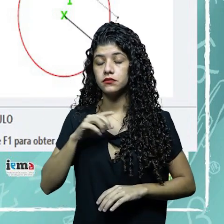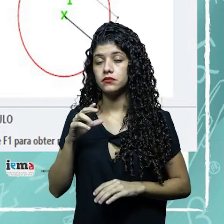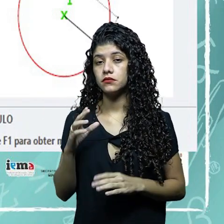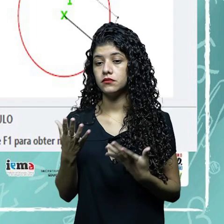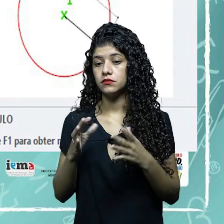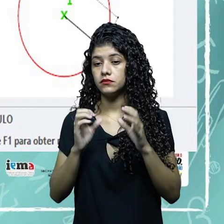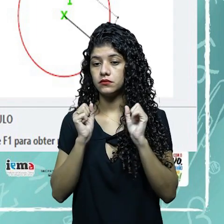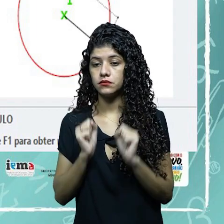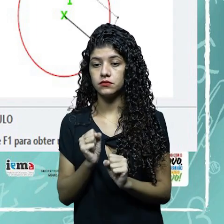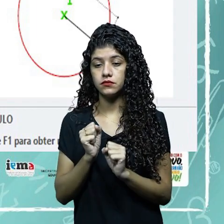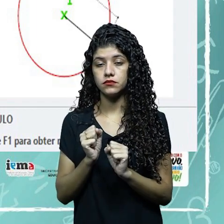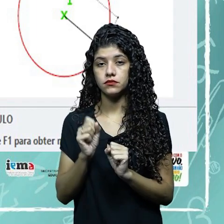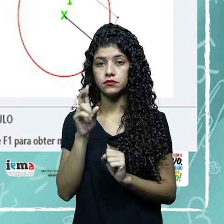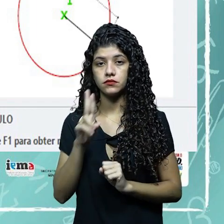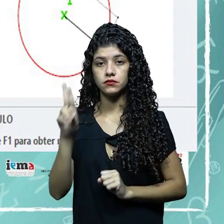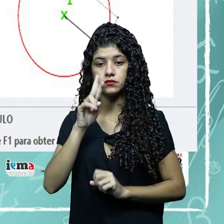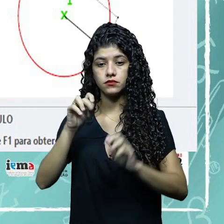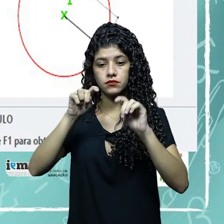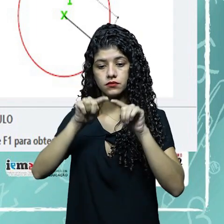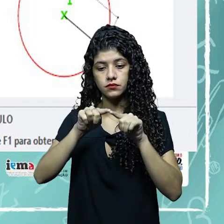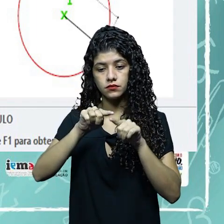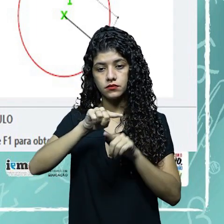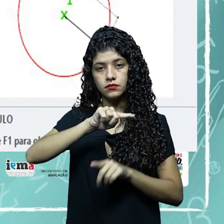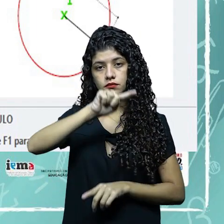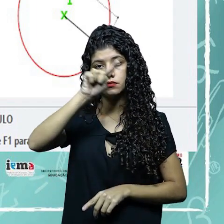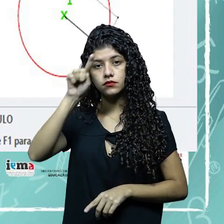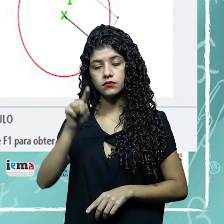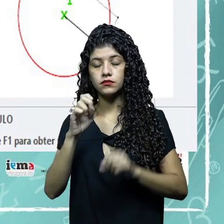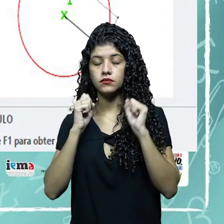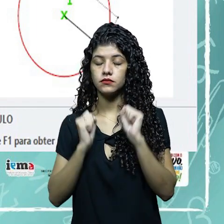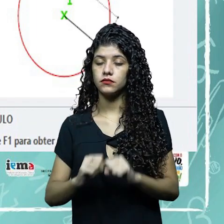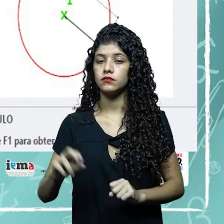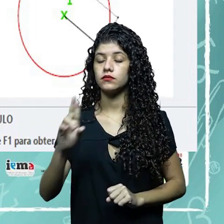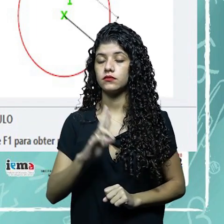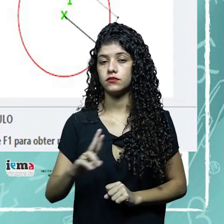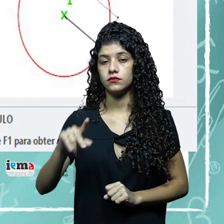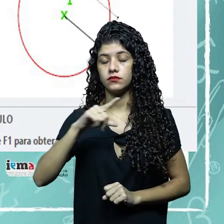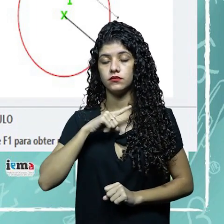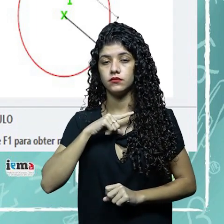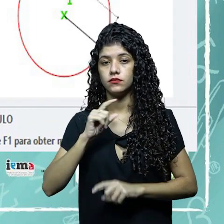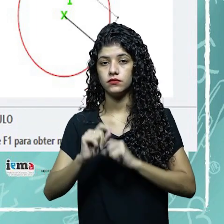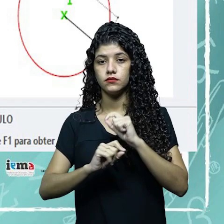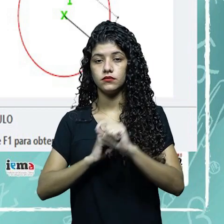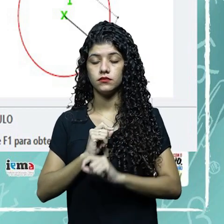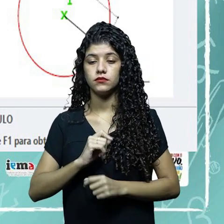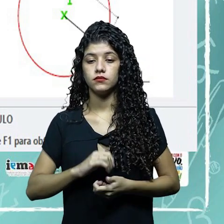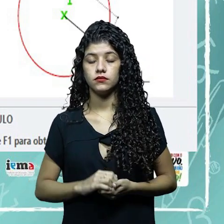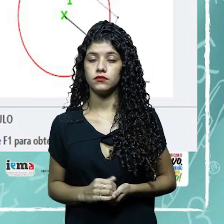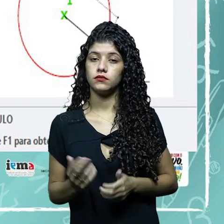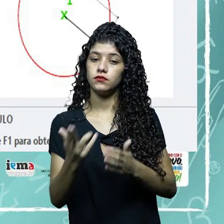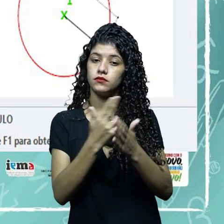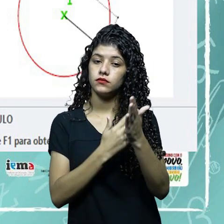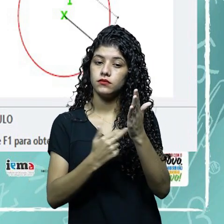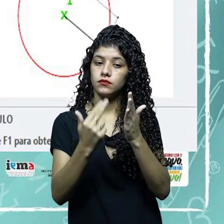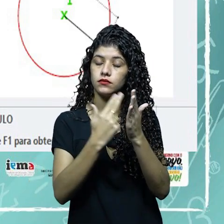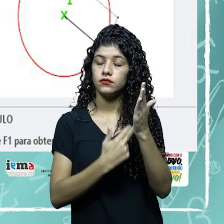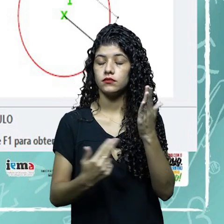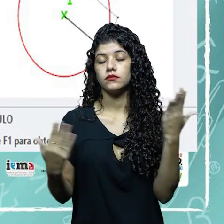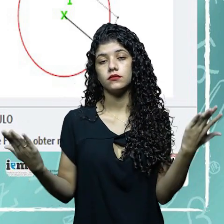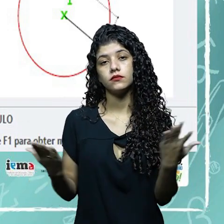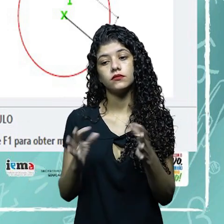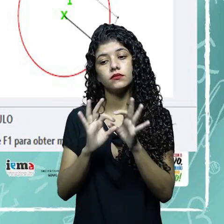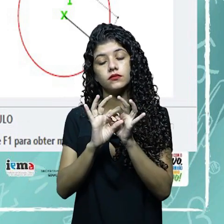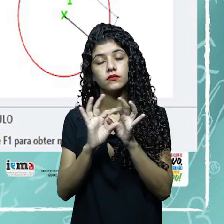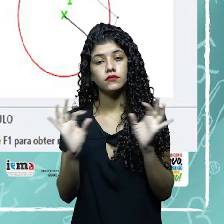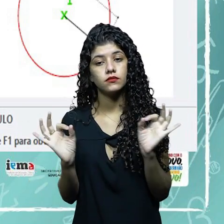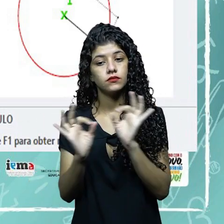opção de usar o arco, eu posso usar o arco. Então eu desenhei, fiz a minha outra parte desse meu desenho, e agora eu